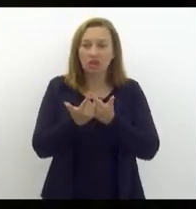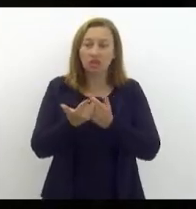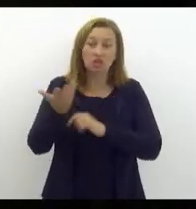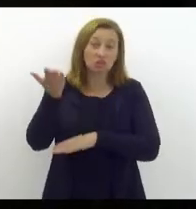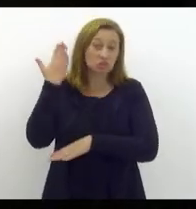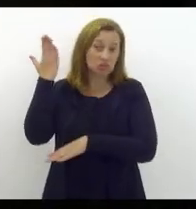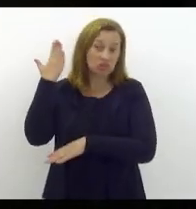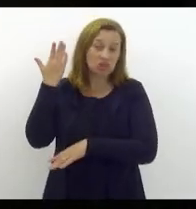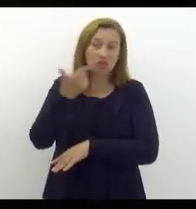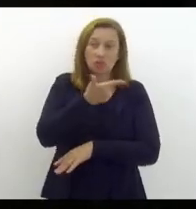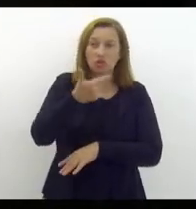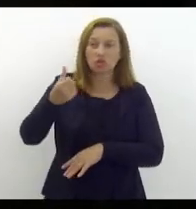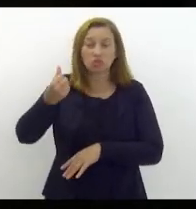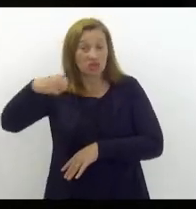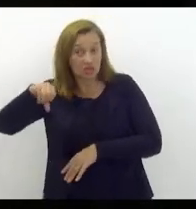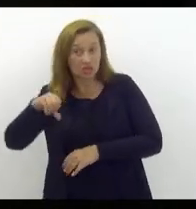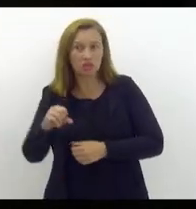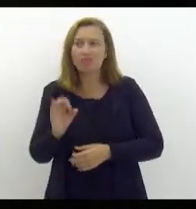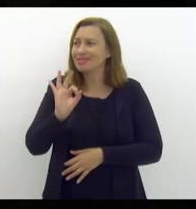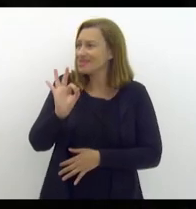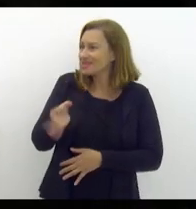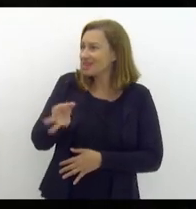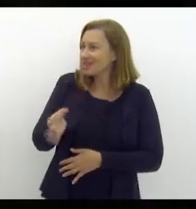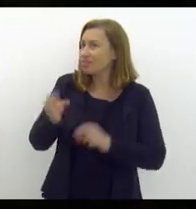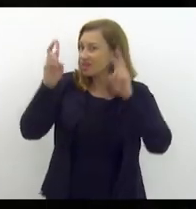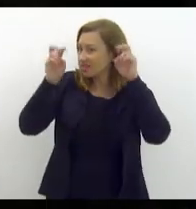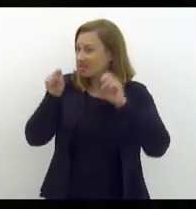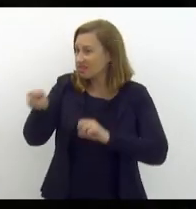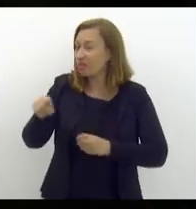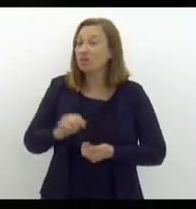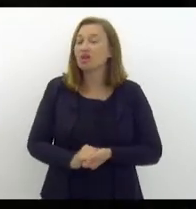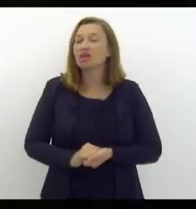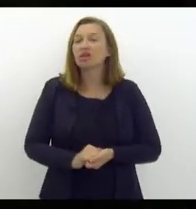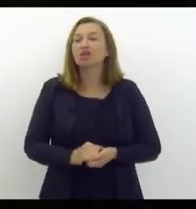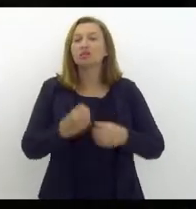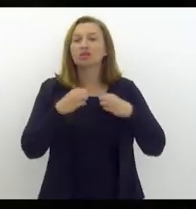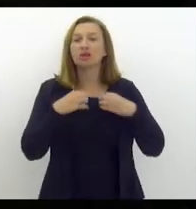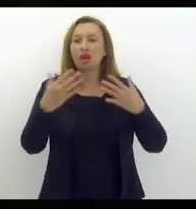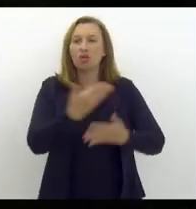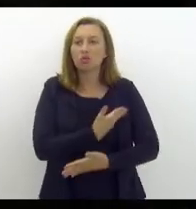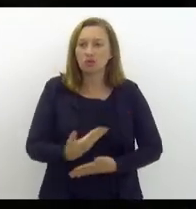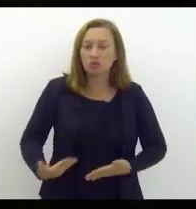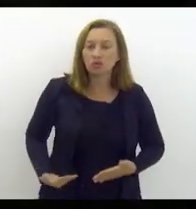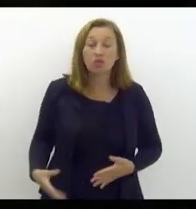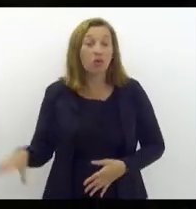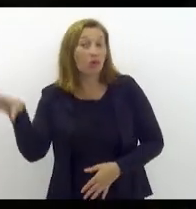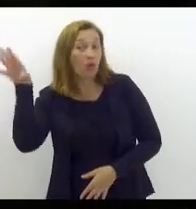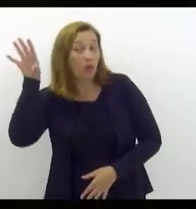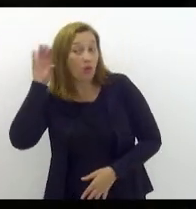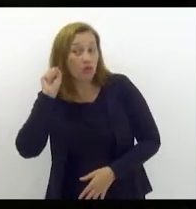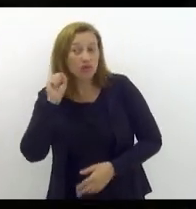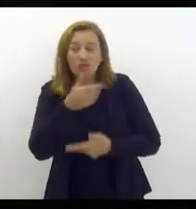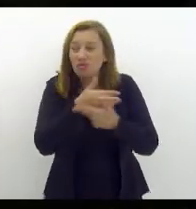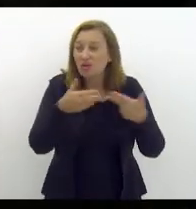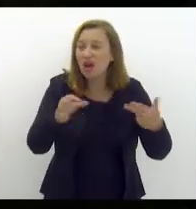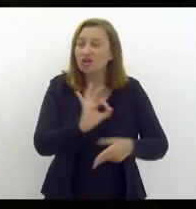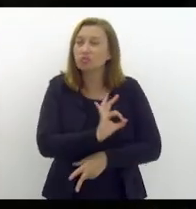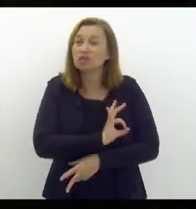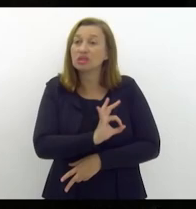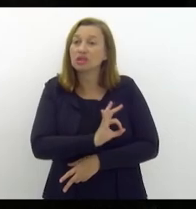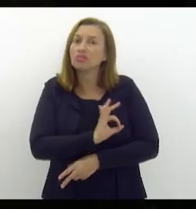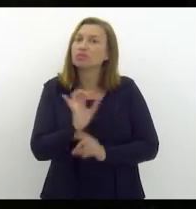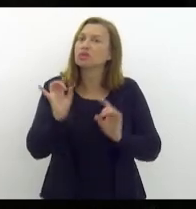em 2019, exatamente sobre esse tema. Fizemos audiência pública, ouvimos muitos policiais